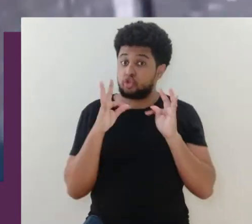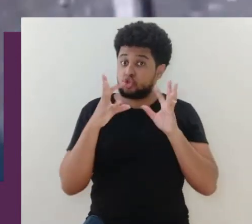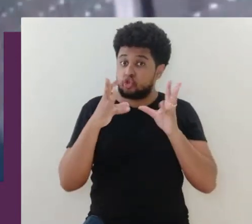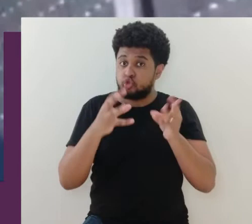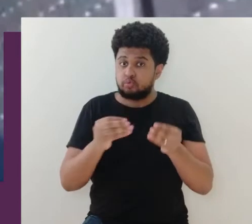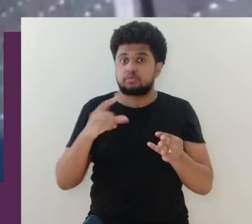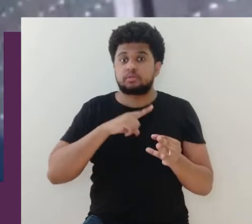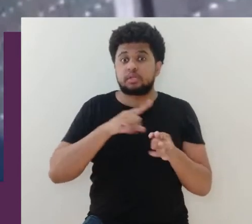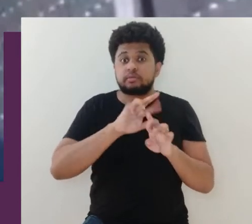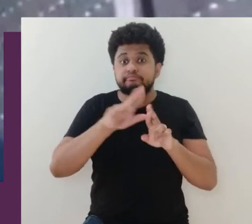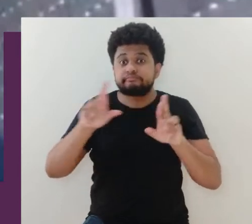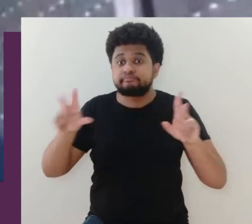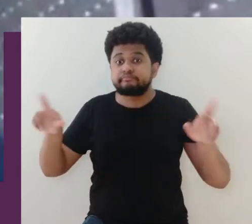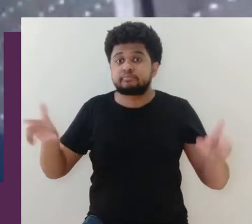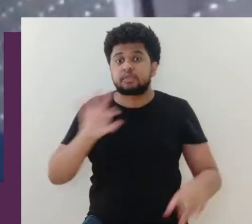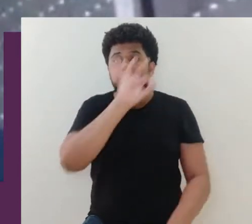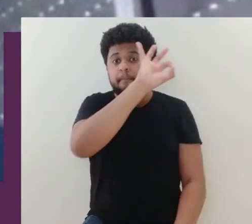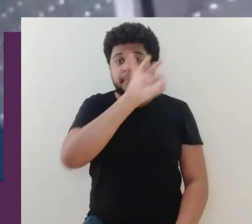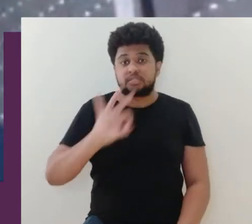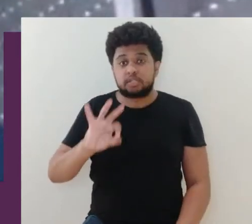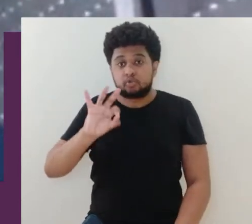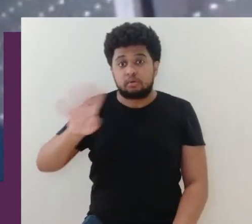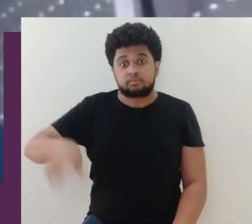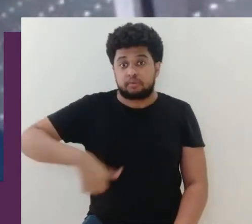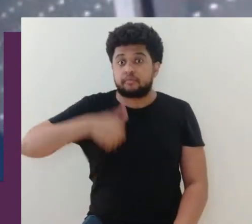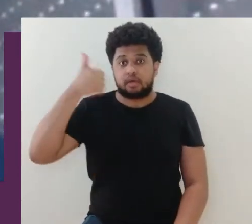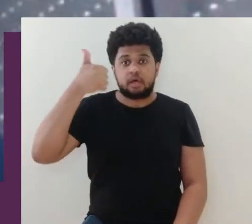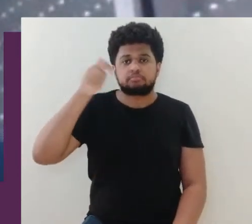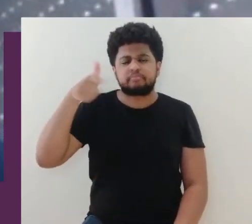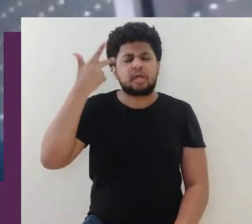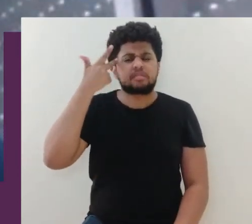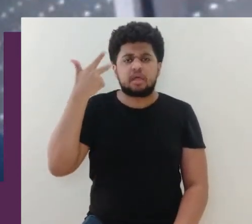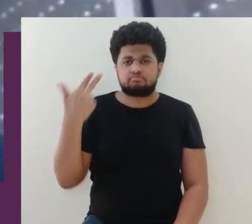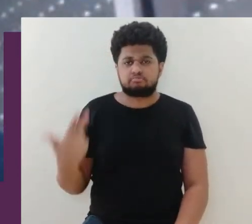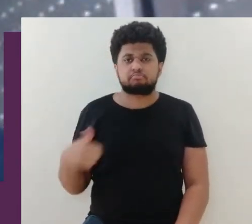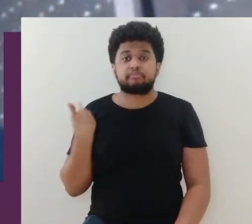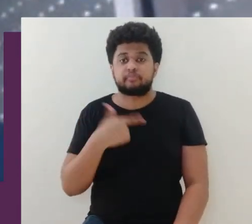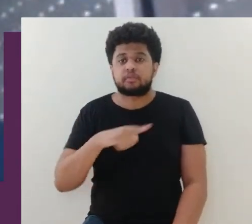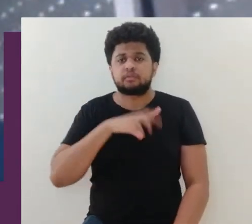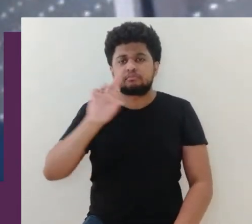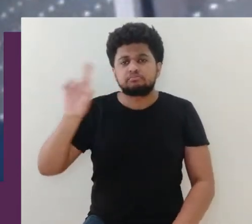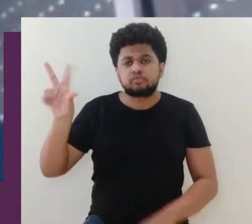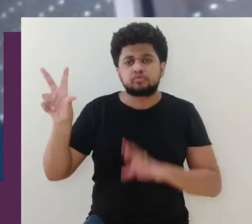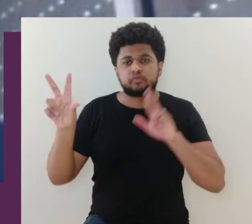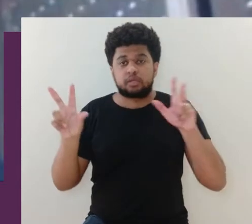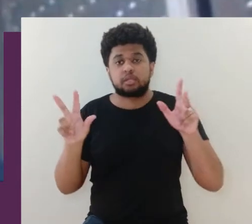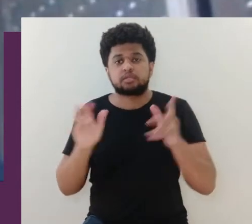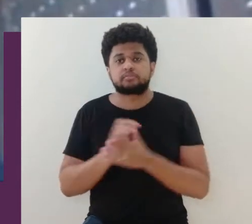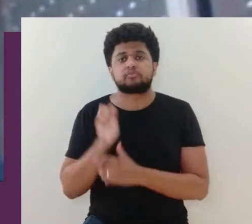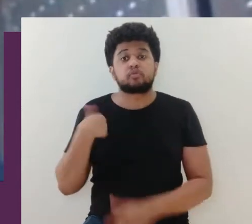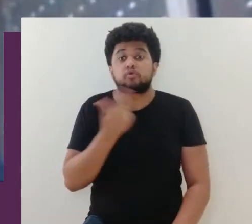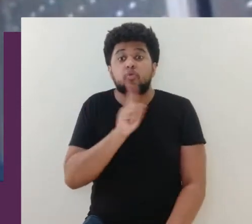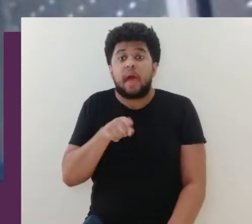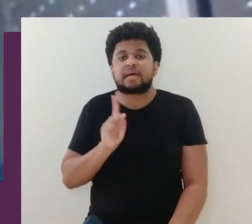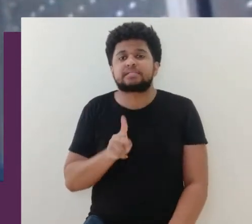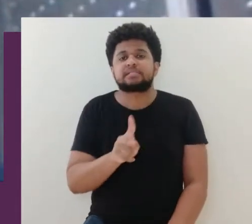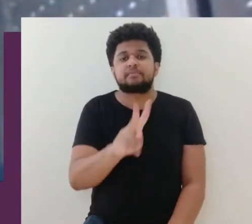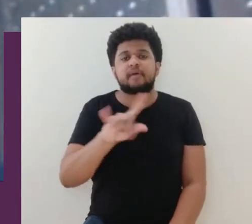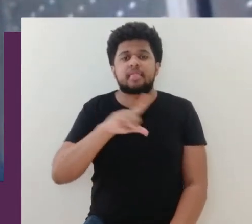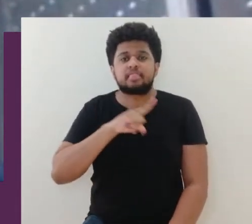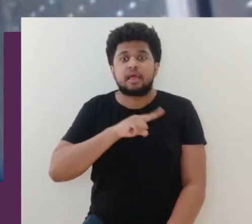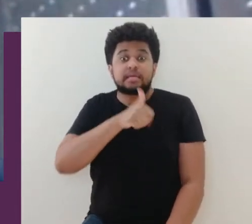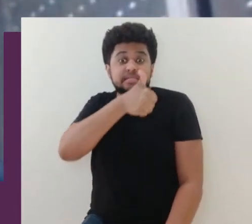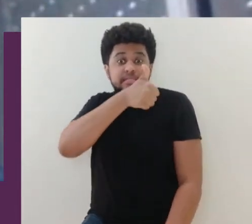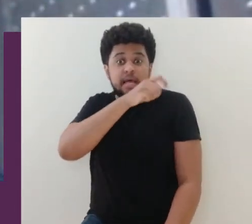diferentes percentuais de eficácia. Então, isso é natural que a gente tenha uma diferença. A gente nem sempre vai ter algo